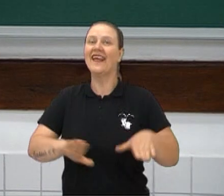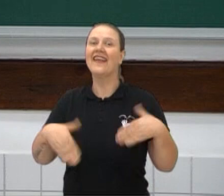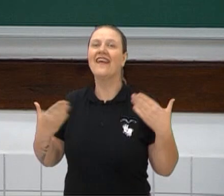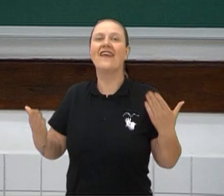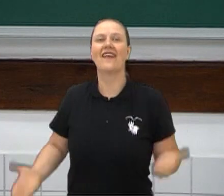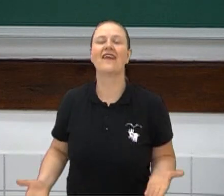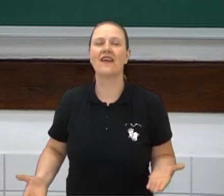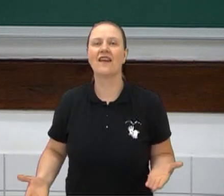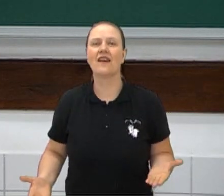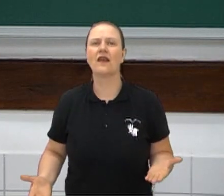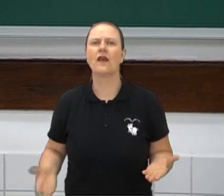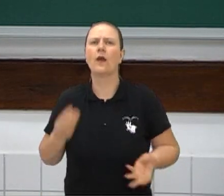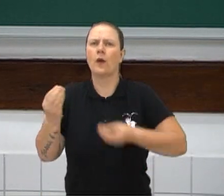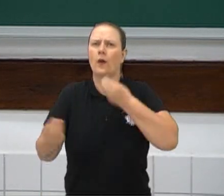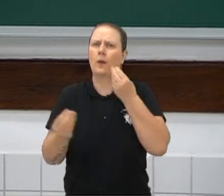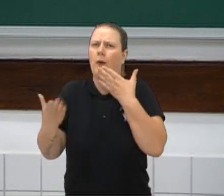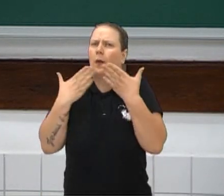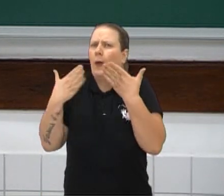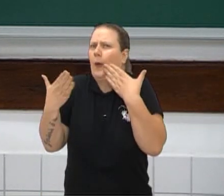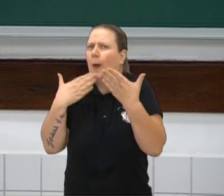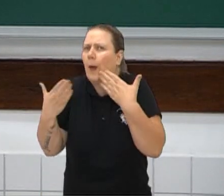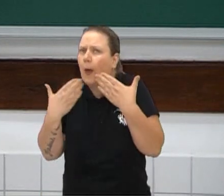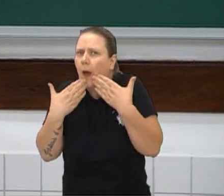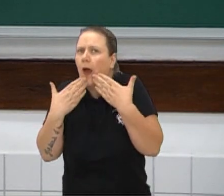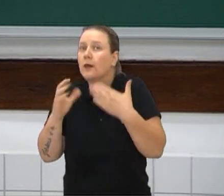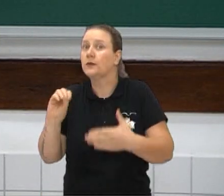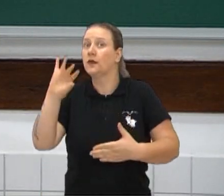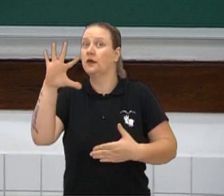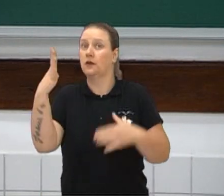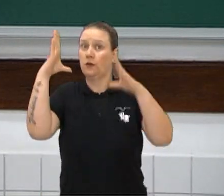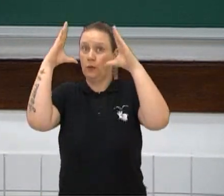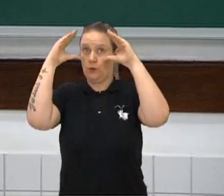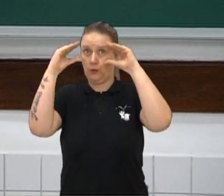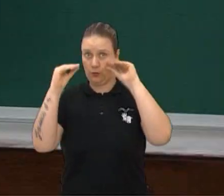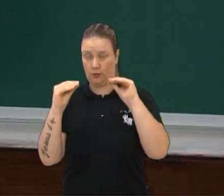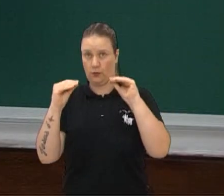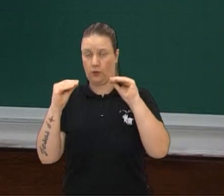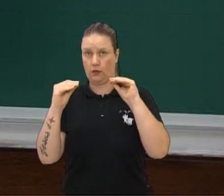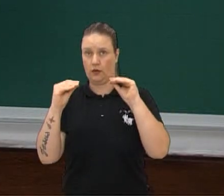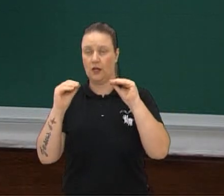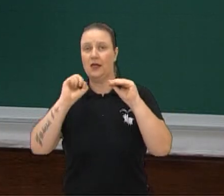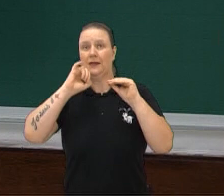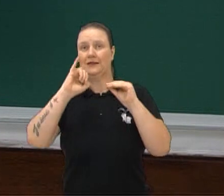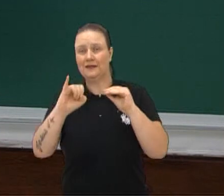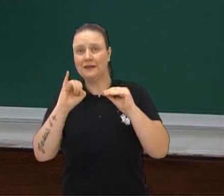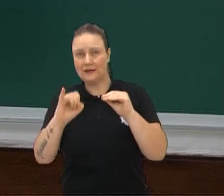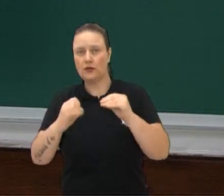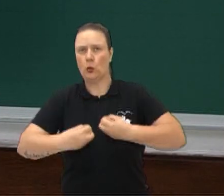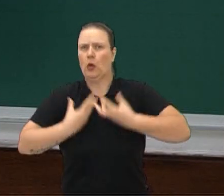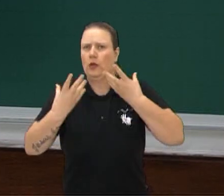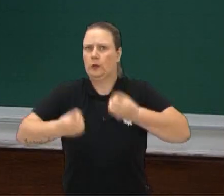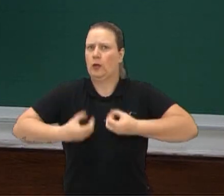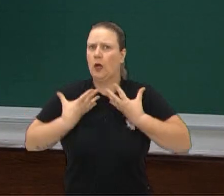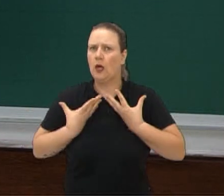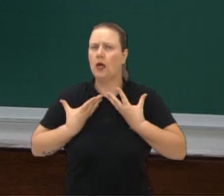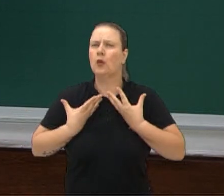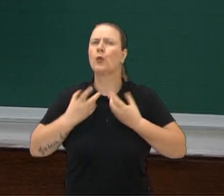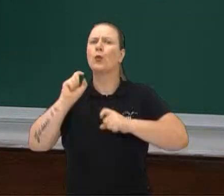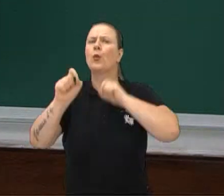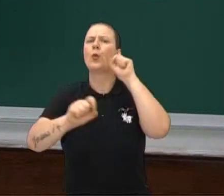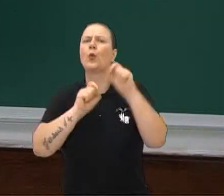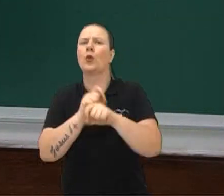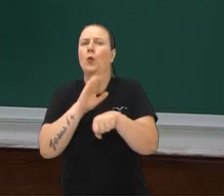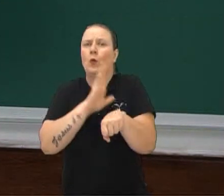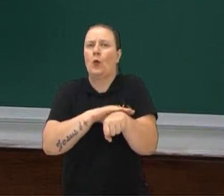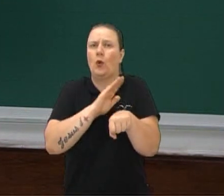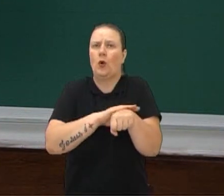E aí, pessoal? Então, como é um diálogo que está se passando à noite, né, as expressões são voltadas para a noite. Lembrem que a gente viu que, conforme o